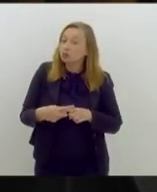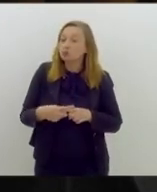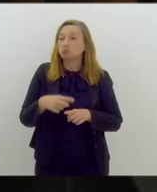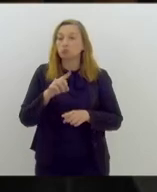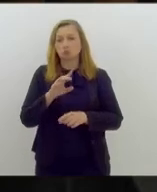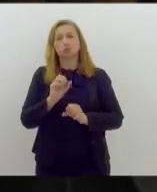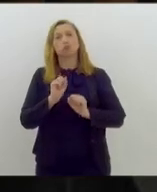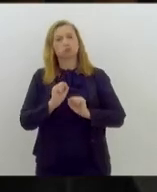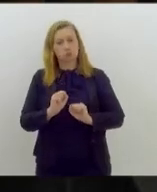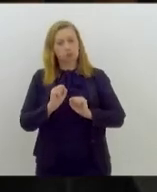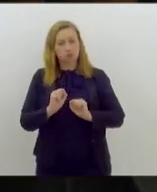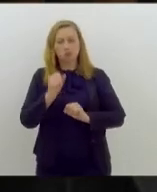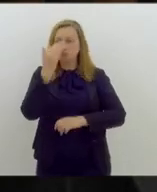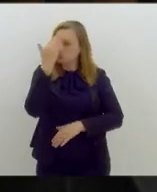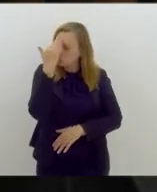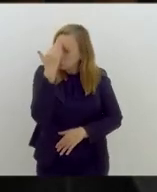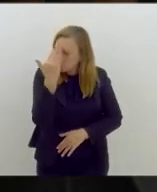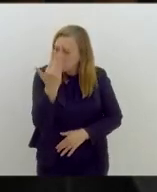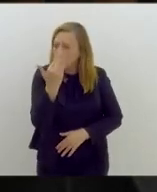agradecer